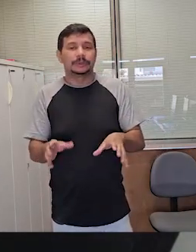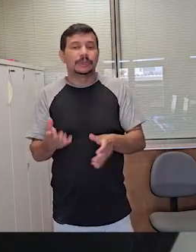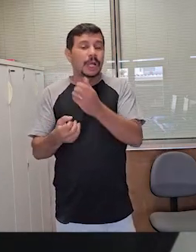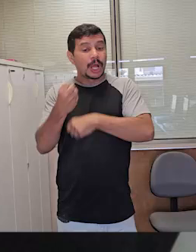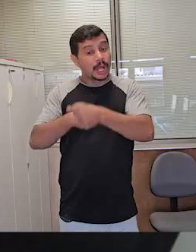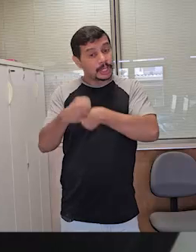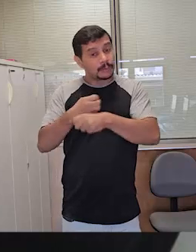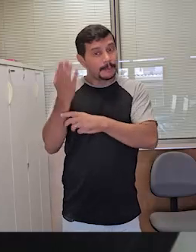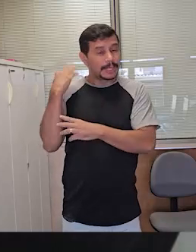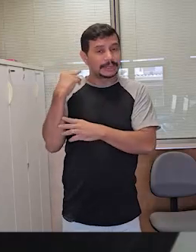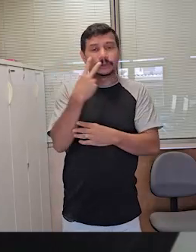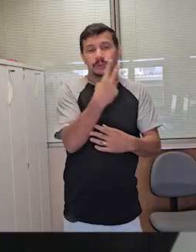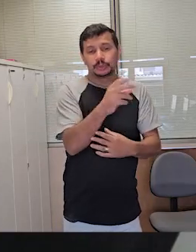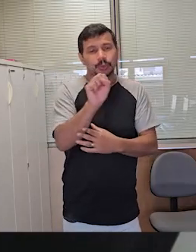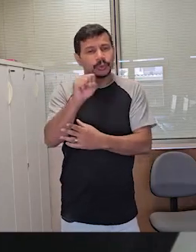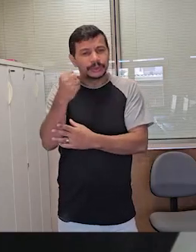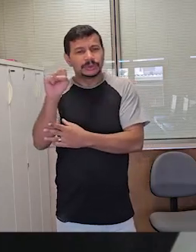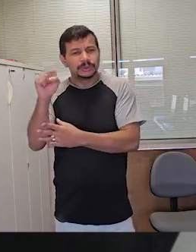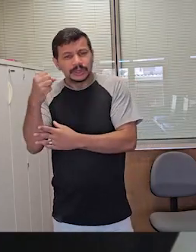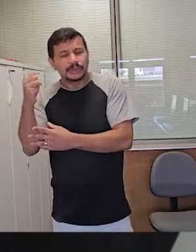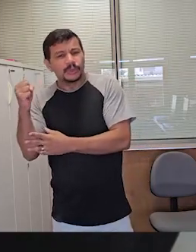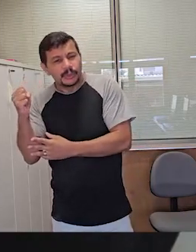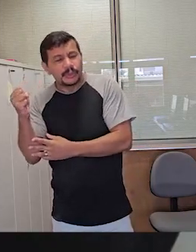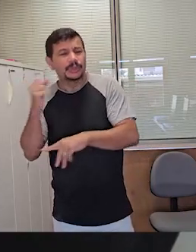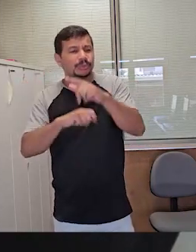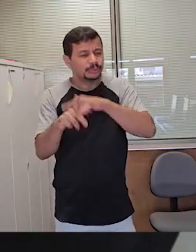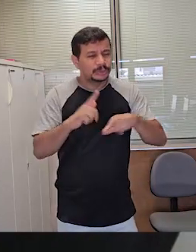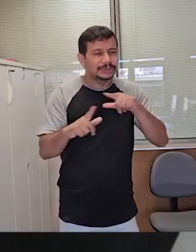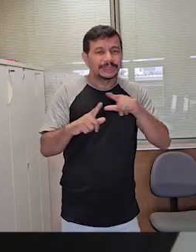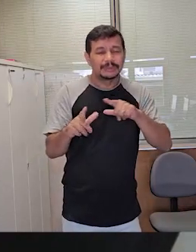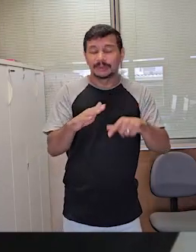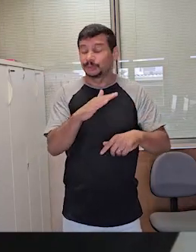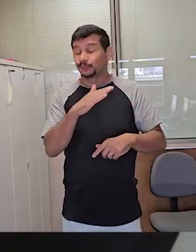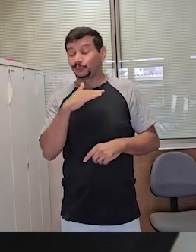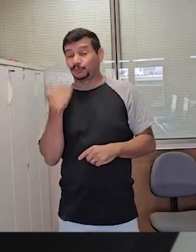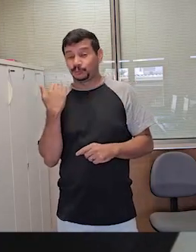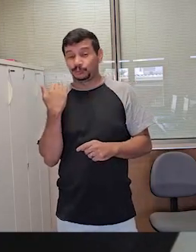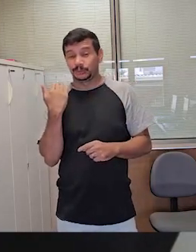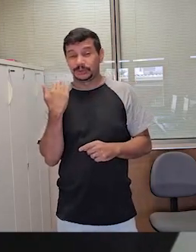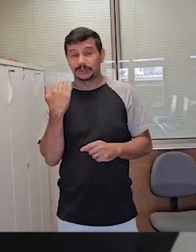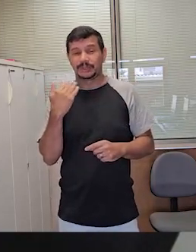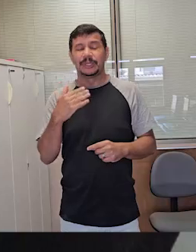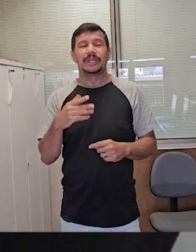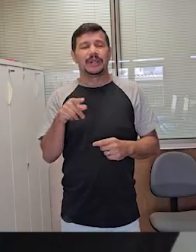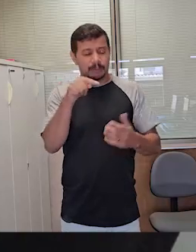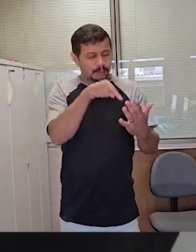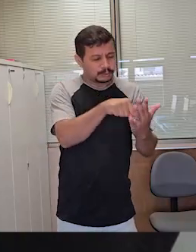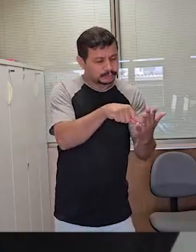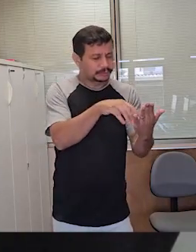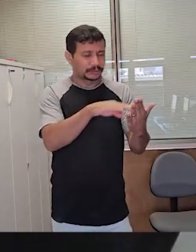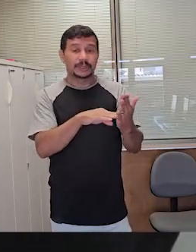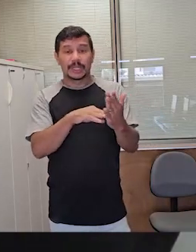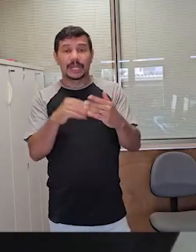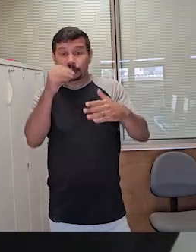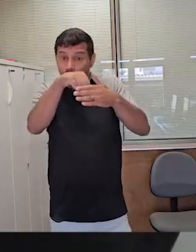2.888 trabalhadores. Isso, os casos notificados. Se a gente for ver aquilo que colocaram embaixo